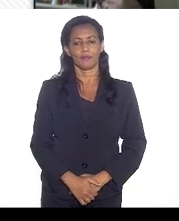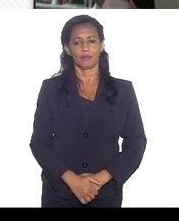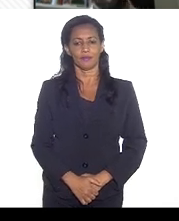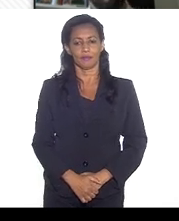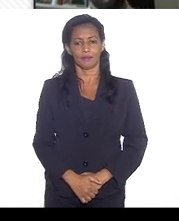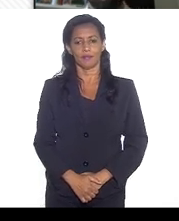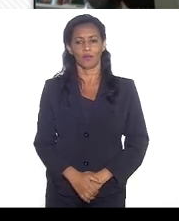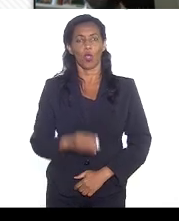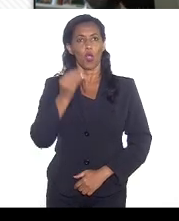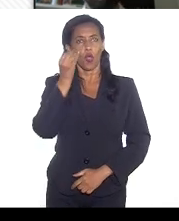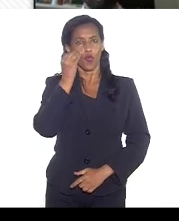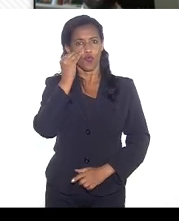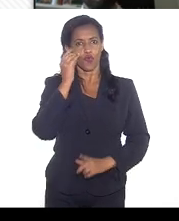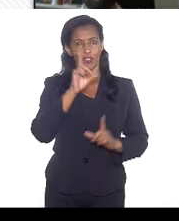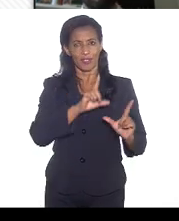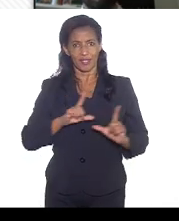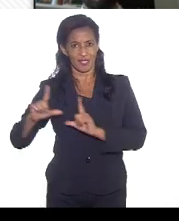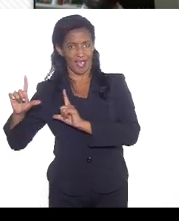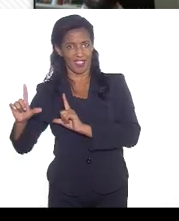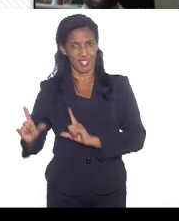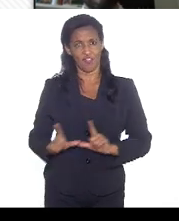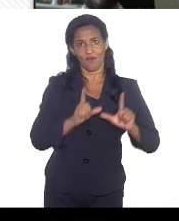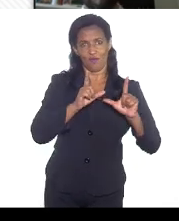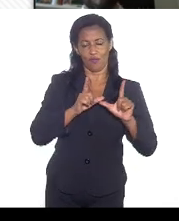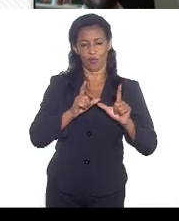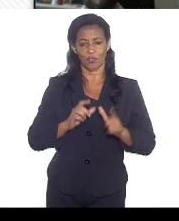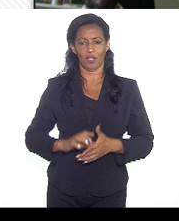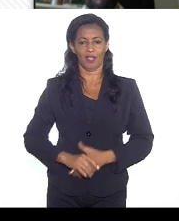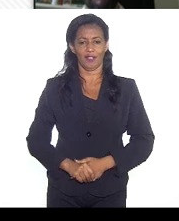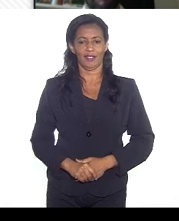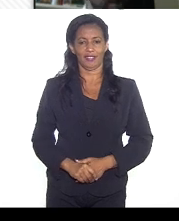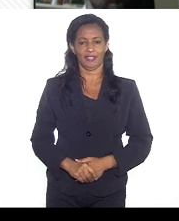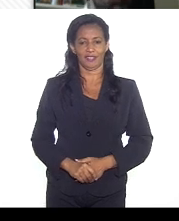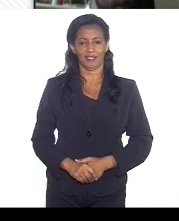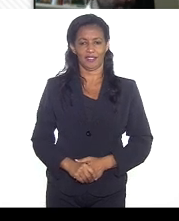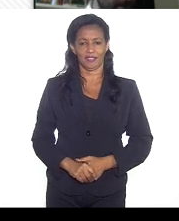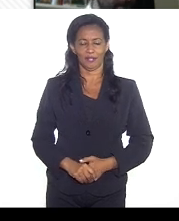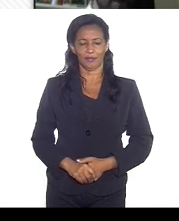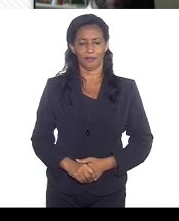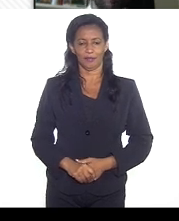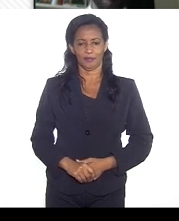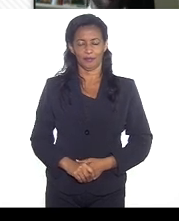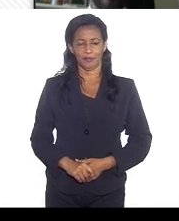Deixa eu tentar sair de novo aqui e colocar de novo, só um minutinho. Fiz a publicidade de Strava.